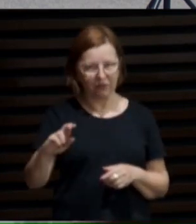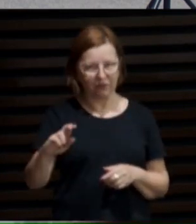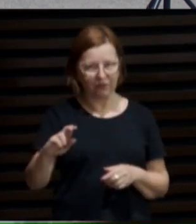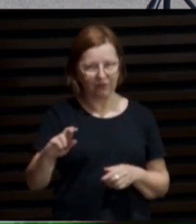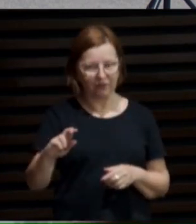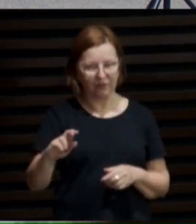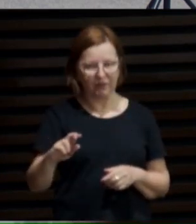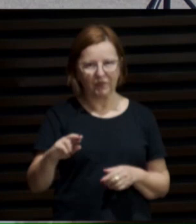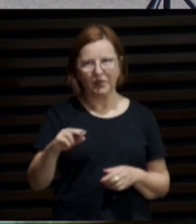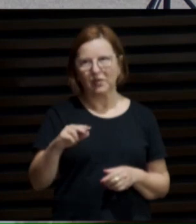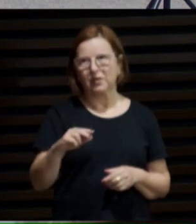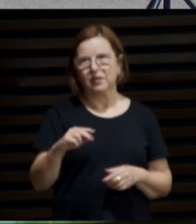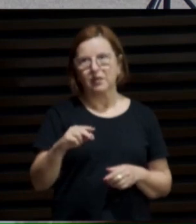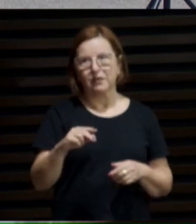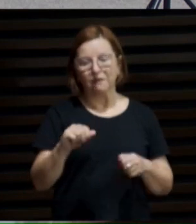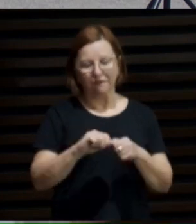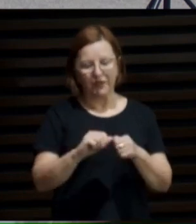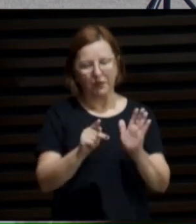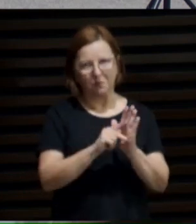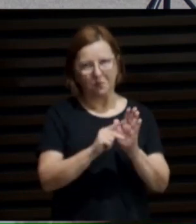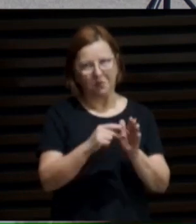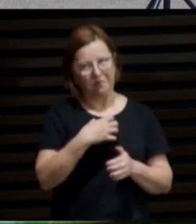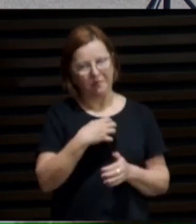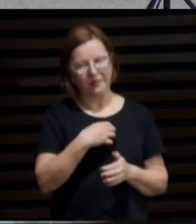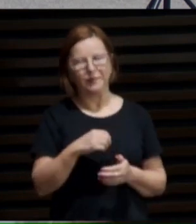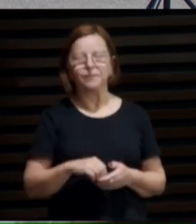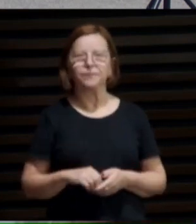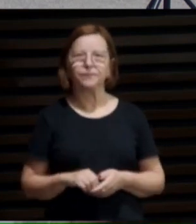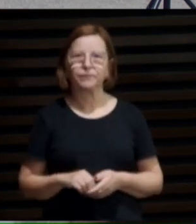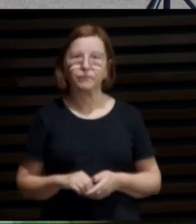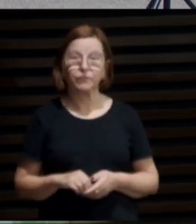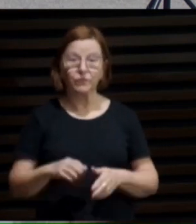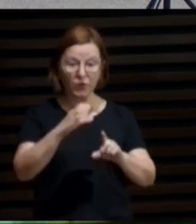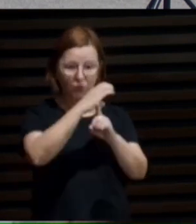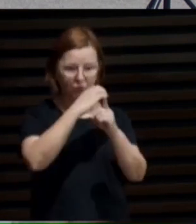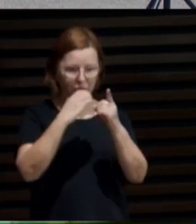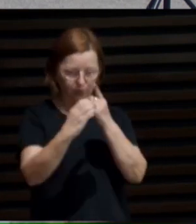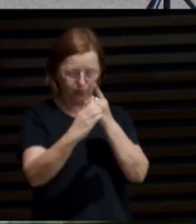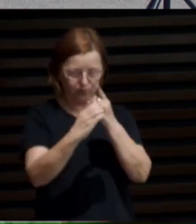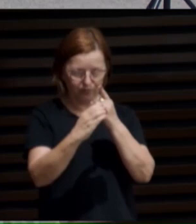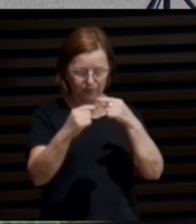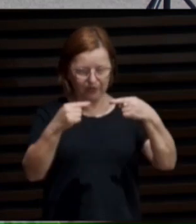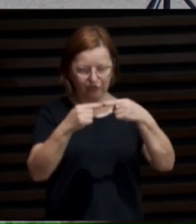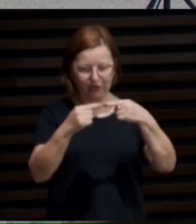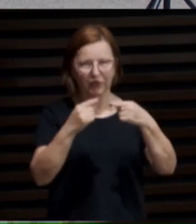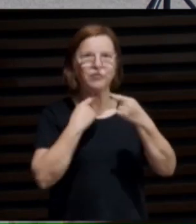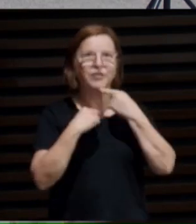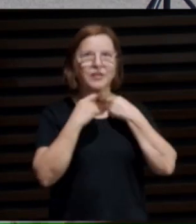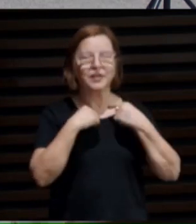sua maneira. Então o culto, de acordo com a vontade do homem, por mais bem